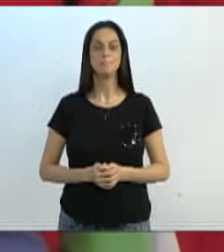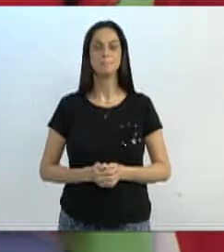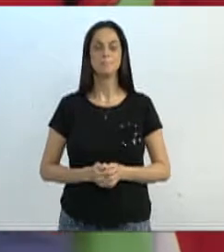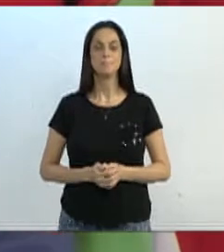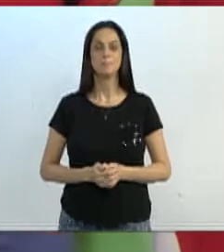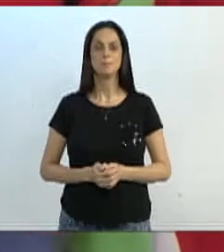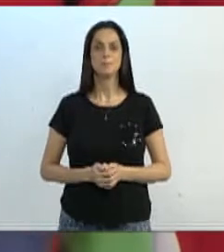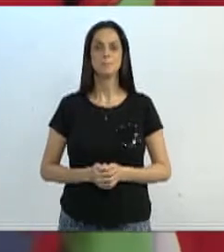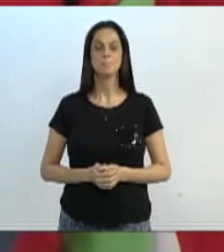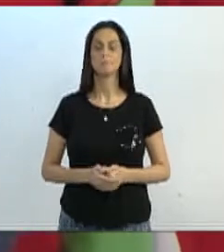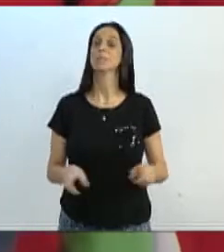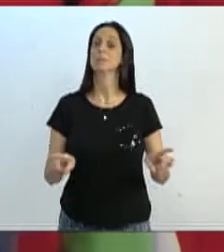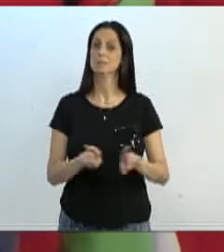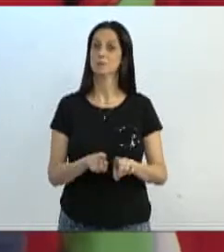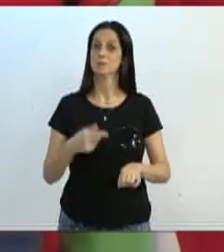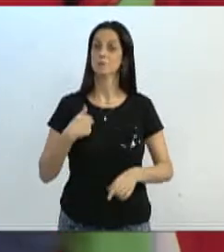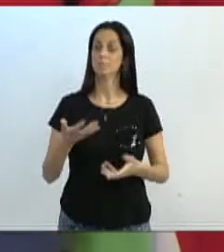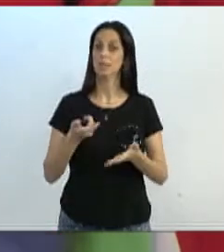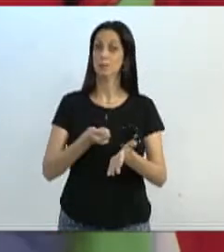fazer uma cobrança aqui,